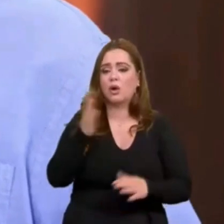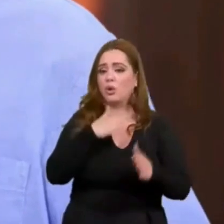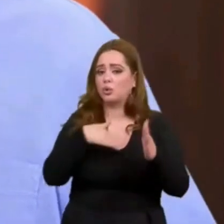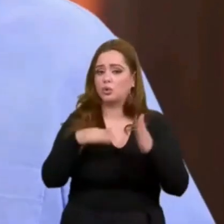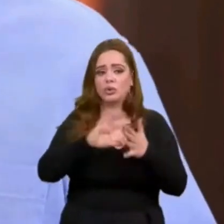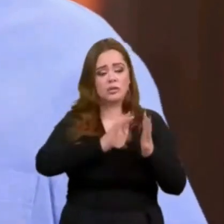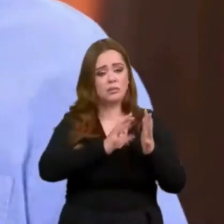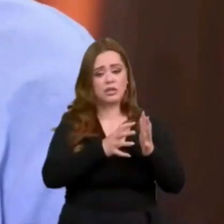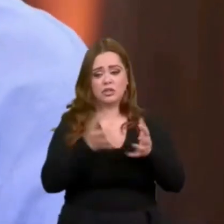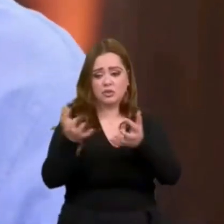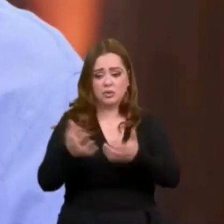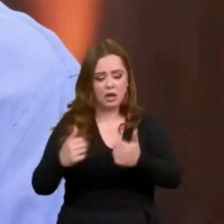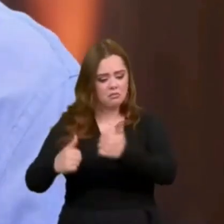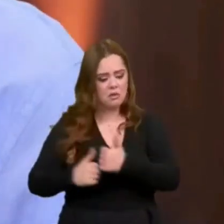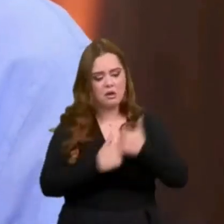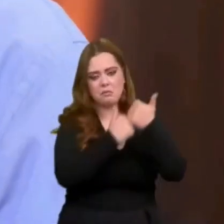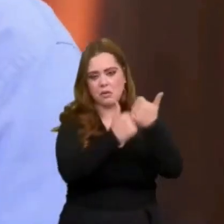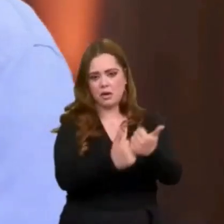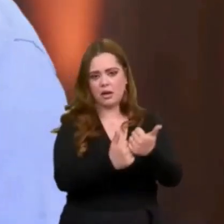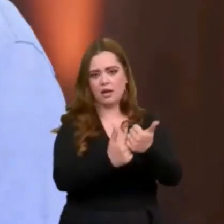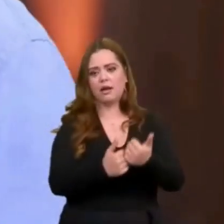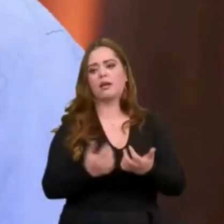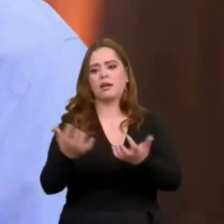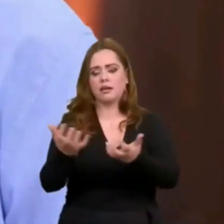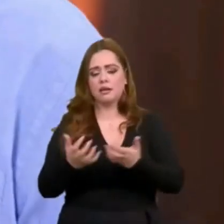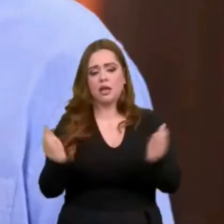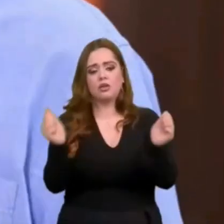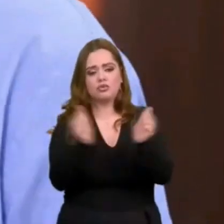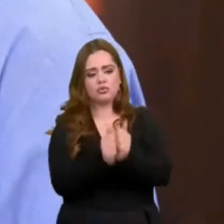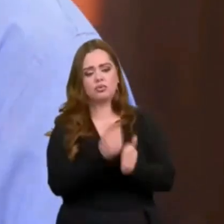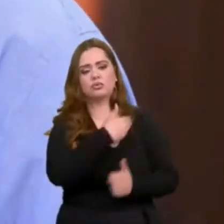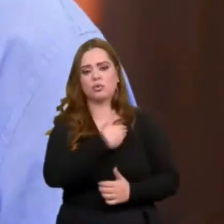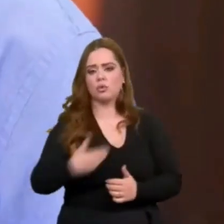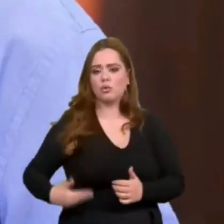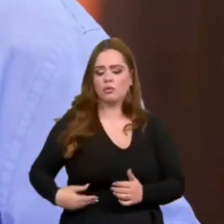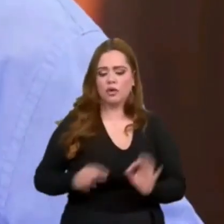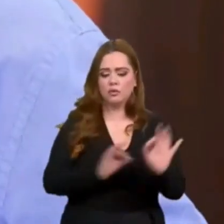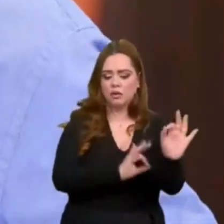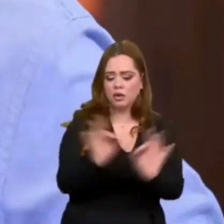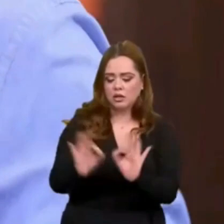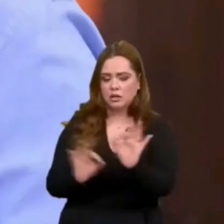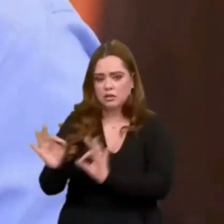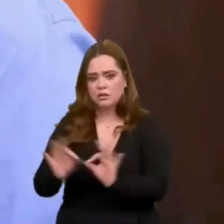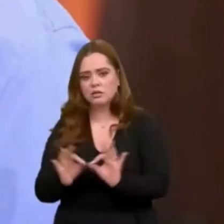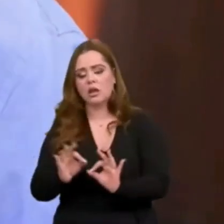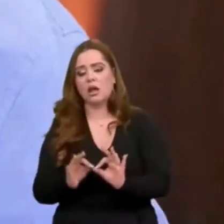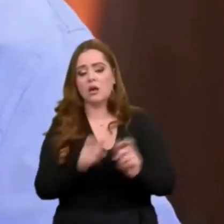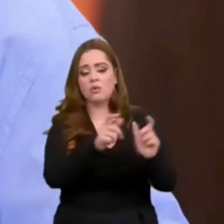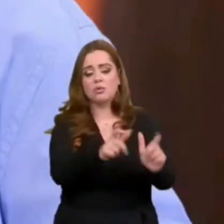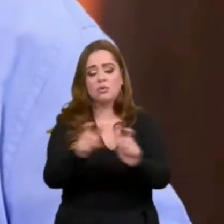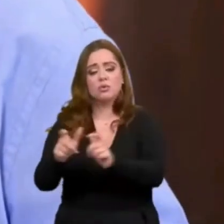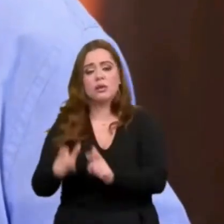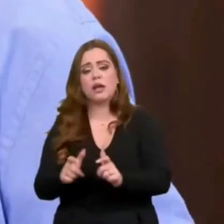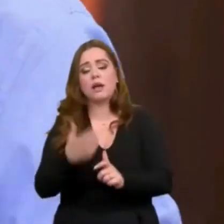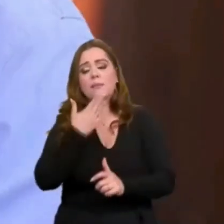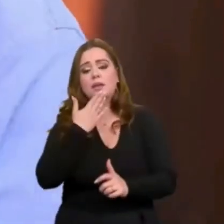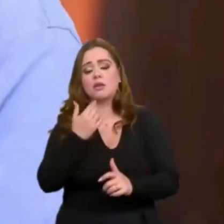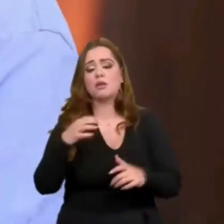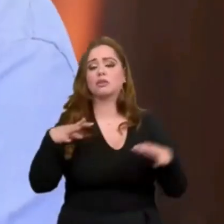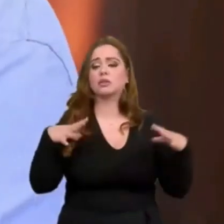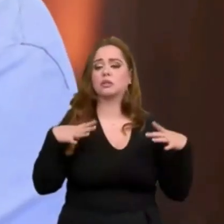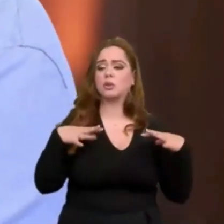a gente, eles queiram participar do governo e você tentar arrumar um lugar para colocar, para dar tranquilidade ao governo